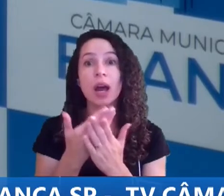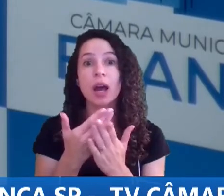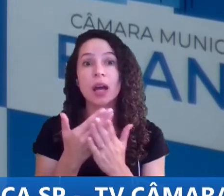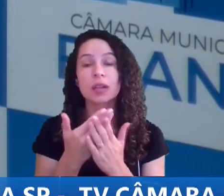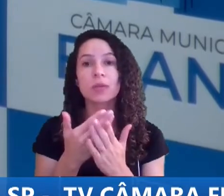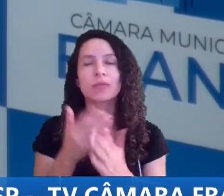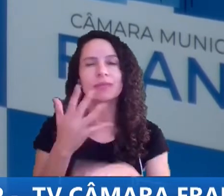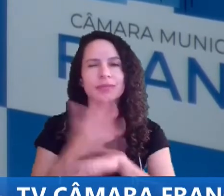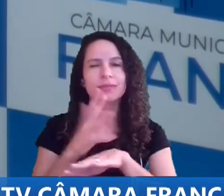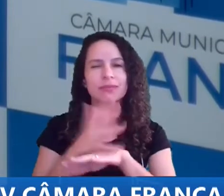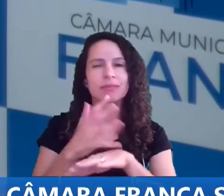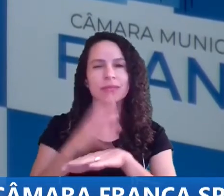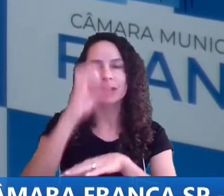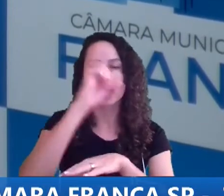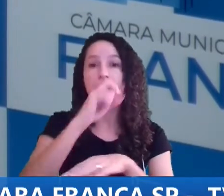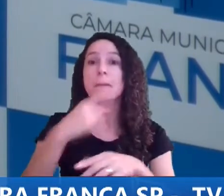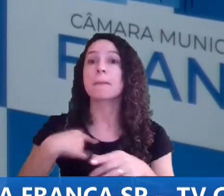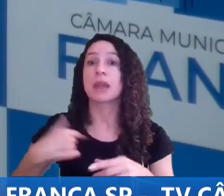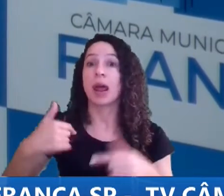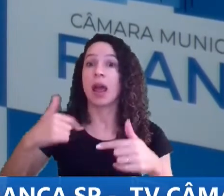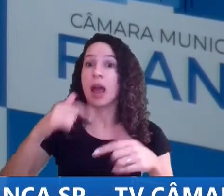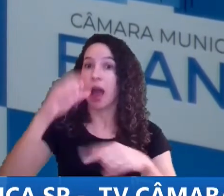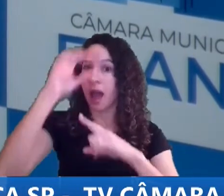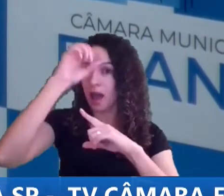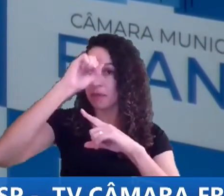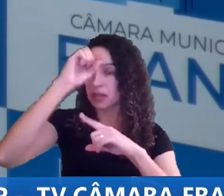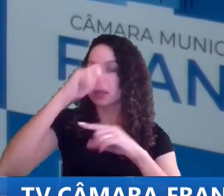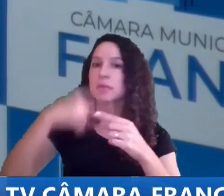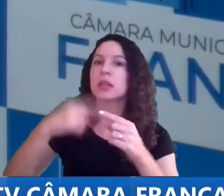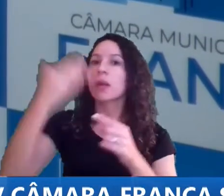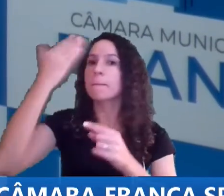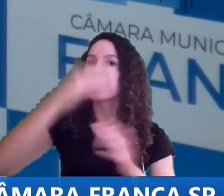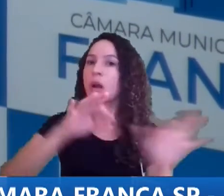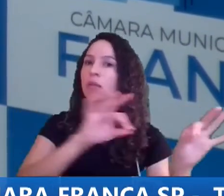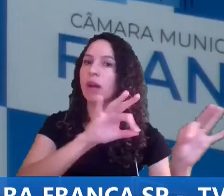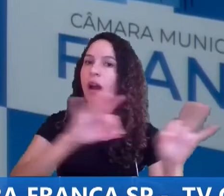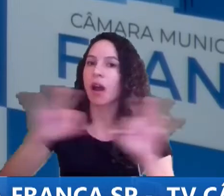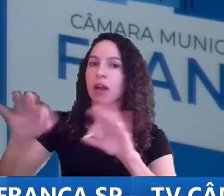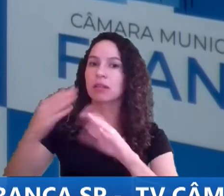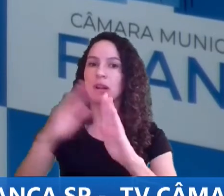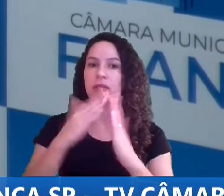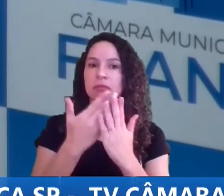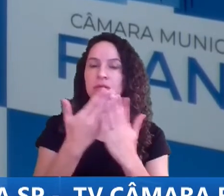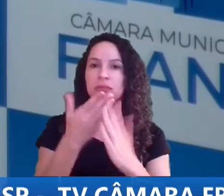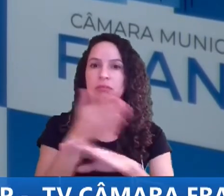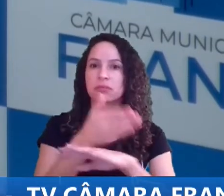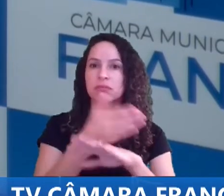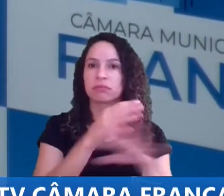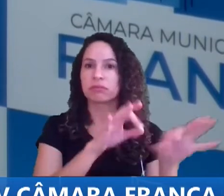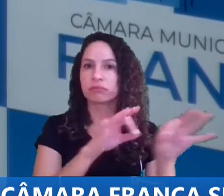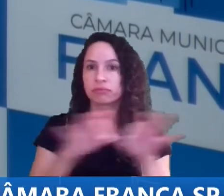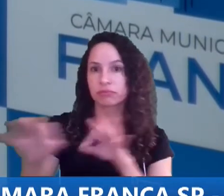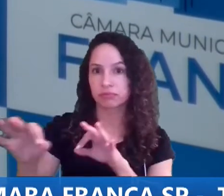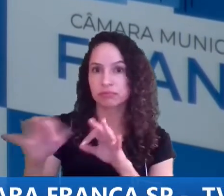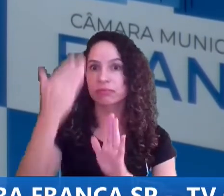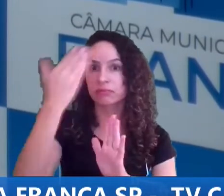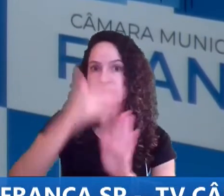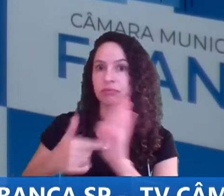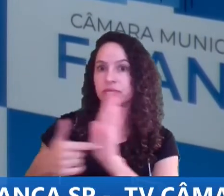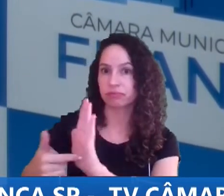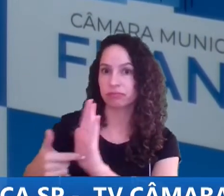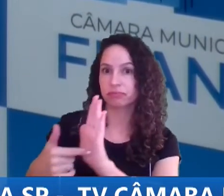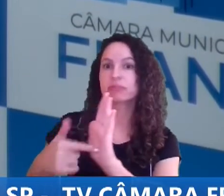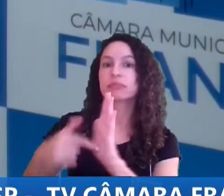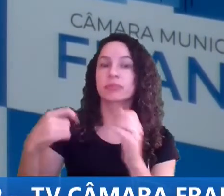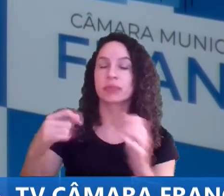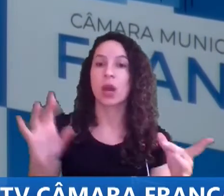ele precisa comprovar a assiduidade na escola normal, né, então ele precisa estar ali vinculado